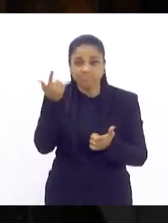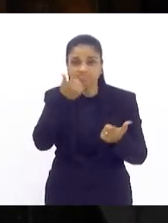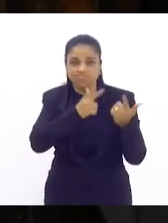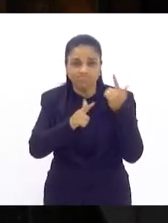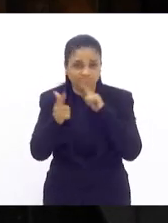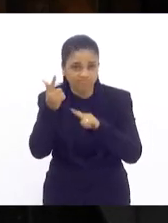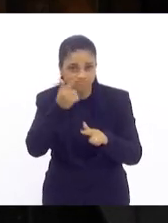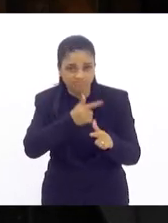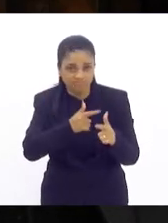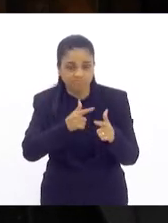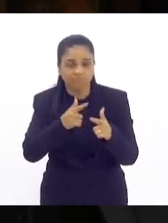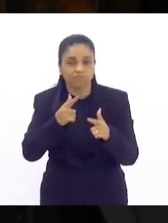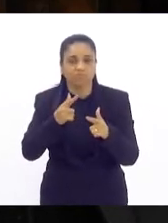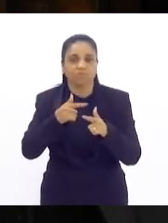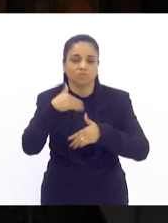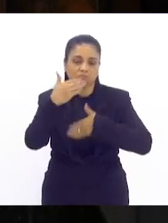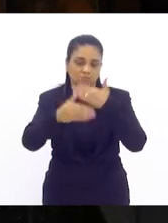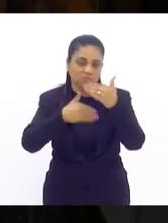políticas